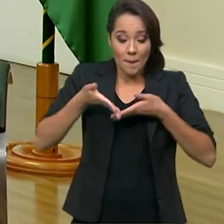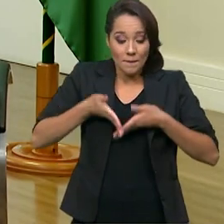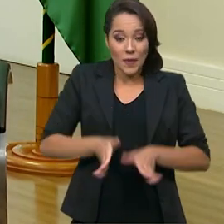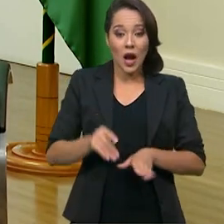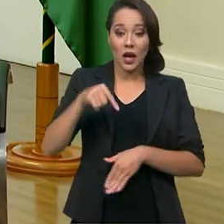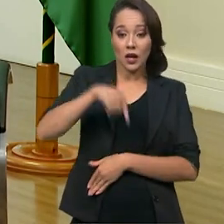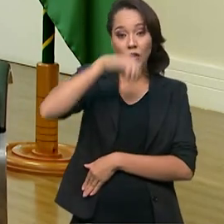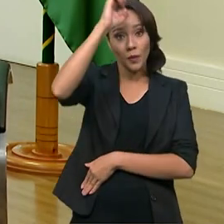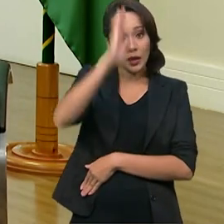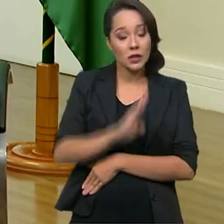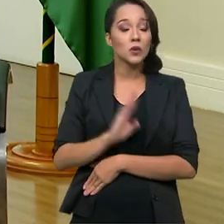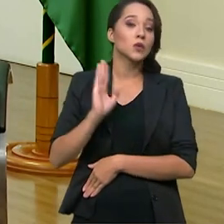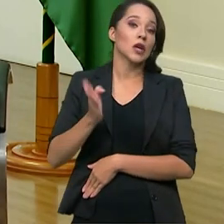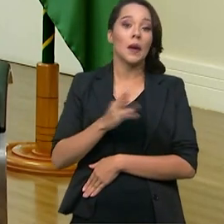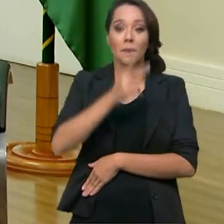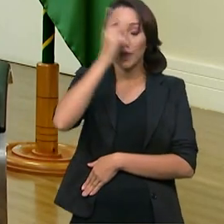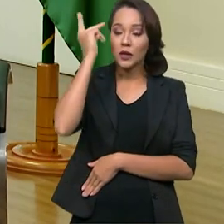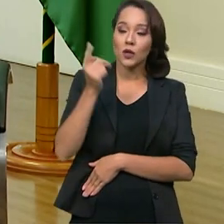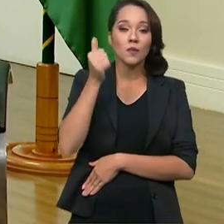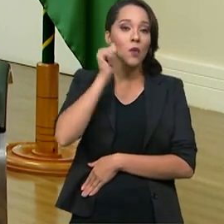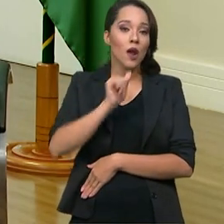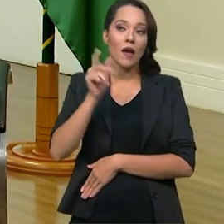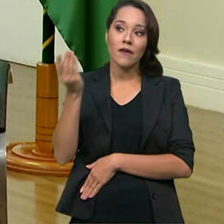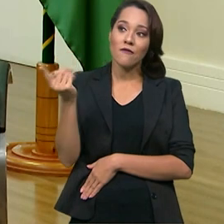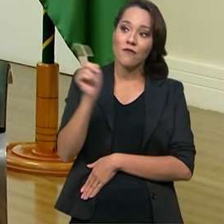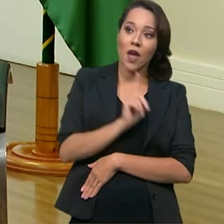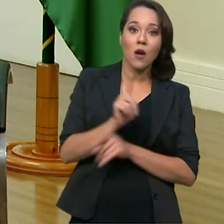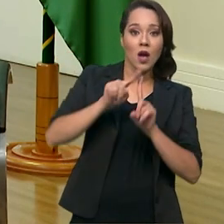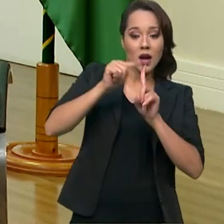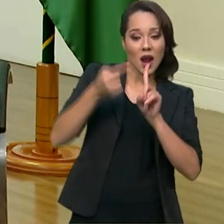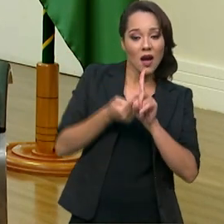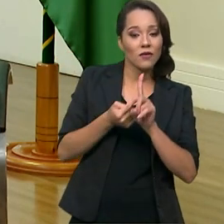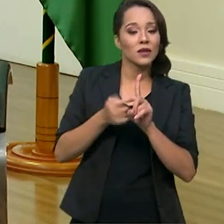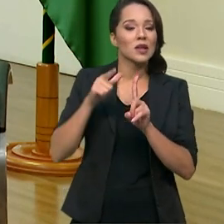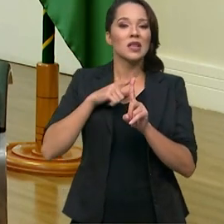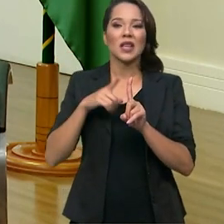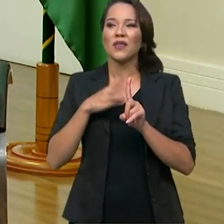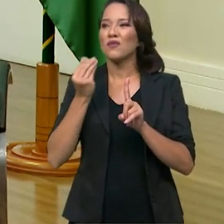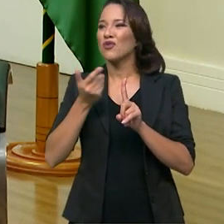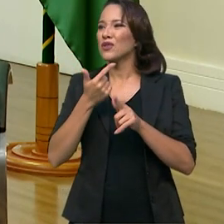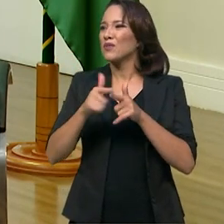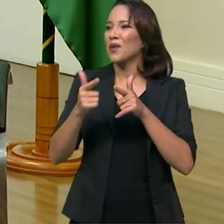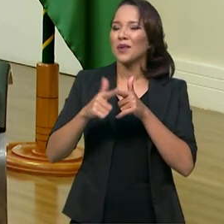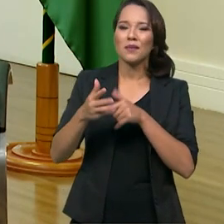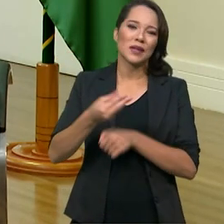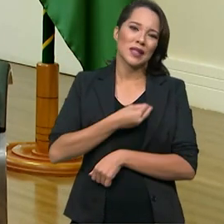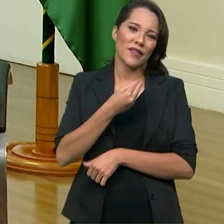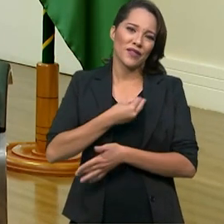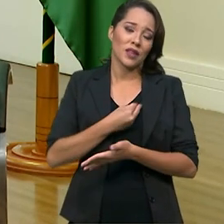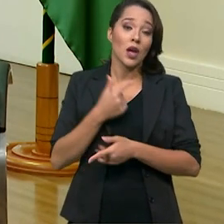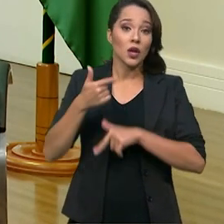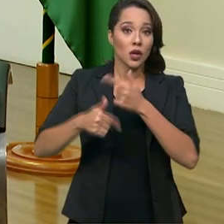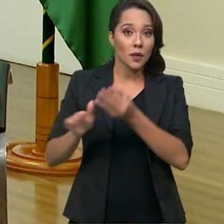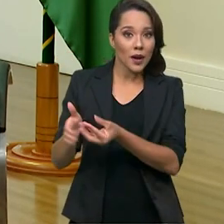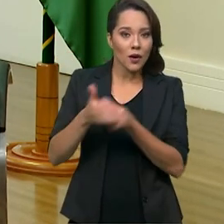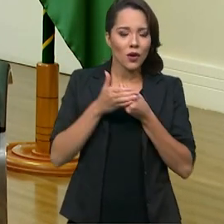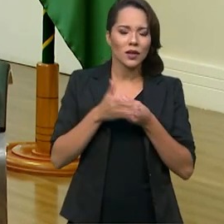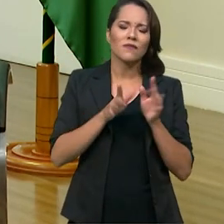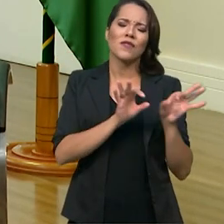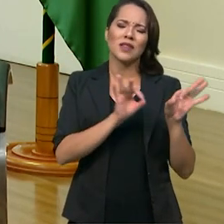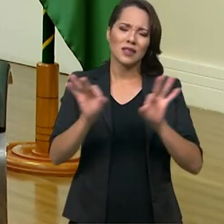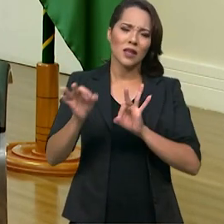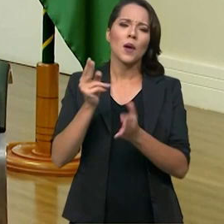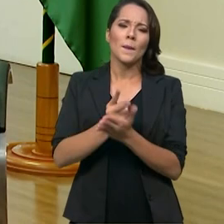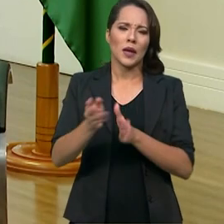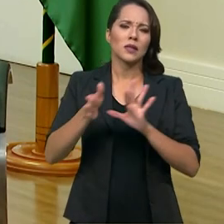no Brasil, né, pessoas que vieram grávidas, pessoas que passaram por muitas intempéries, e a Operação Acolhida funcionou, mesmo